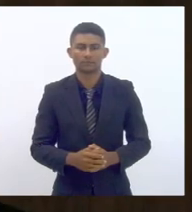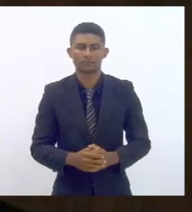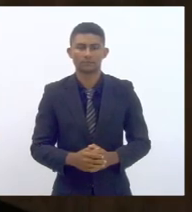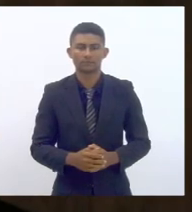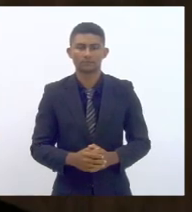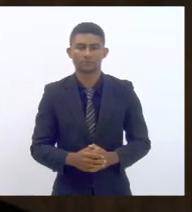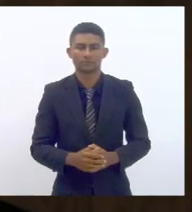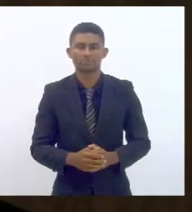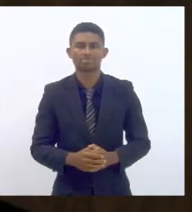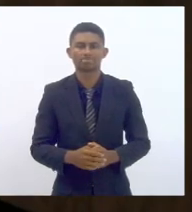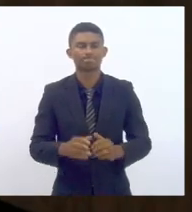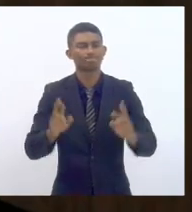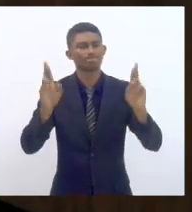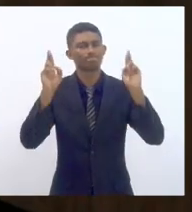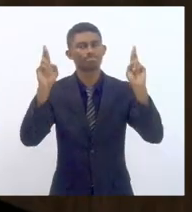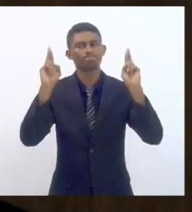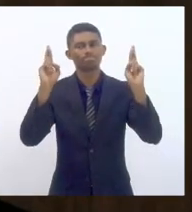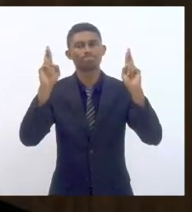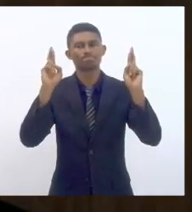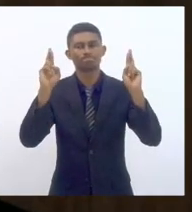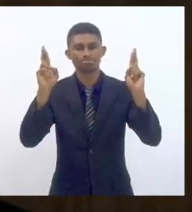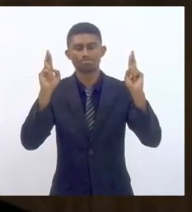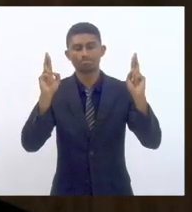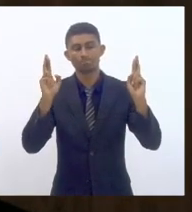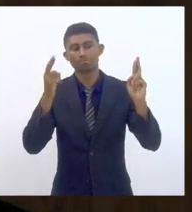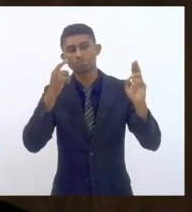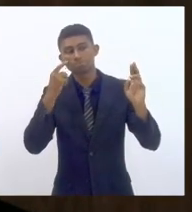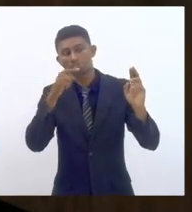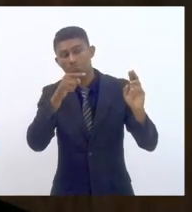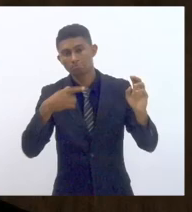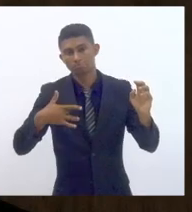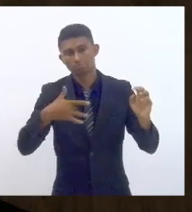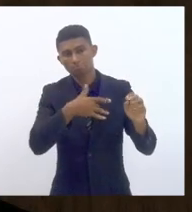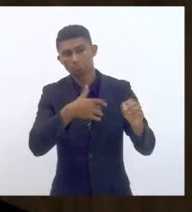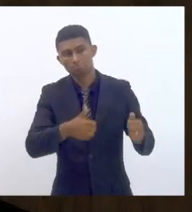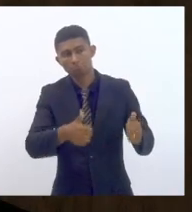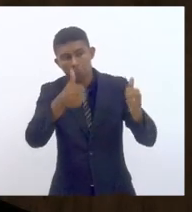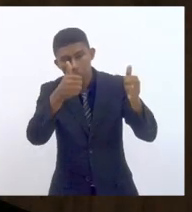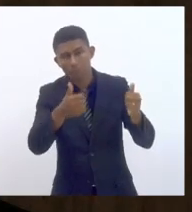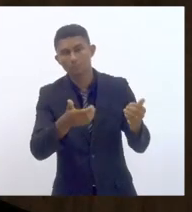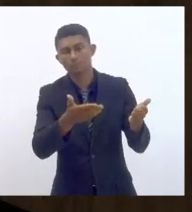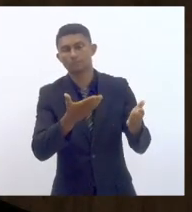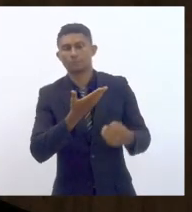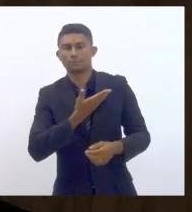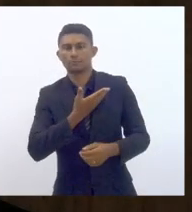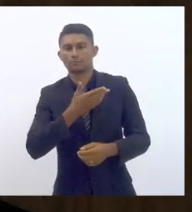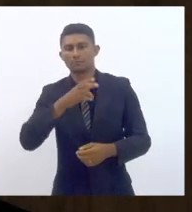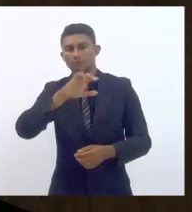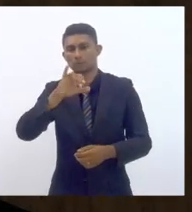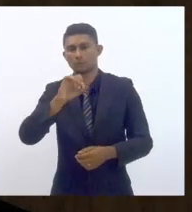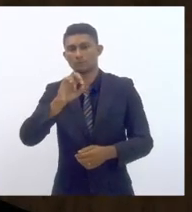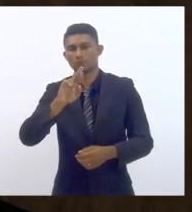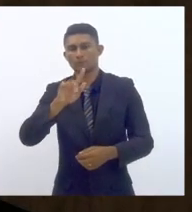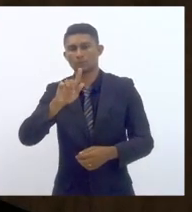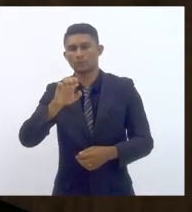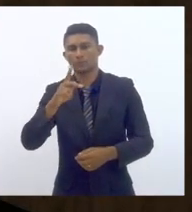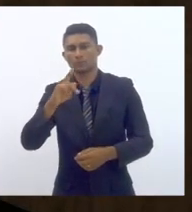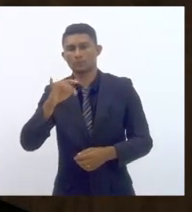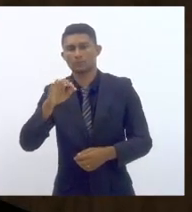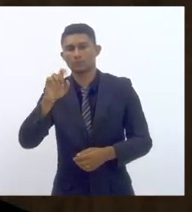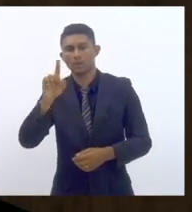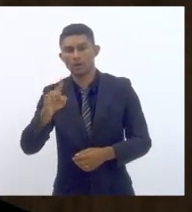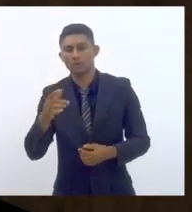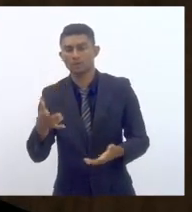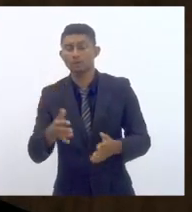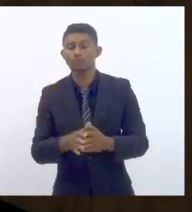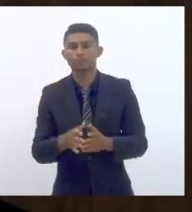os desejos de recuperação o mais rápido possível para o companheiro Jorge Ricardo Mittal. E